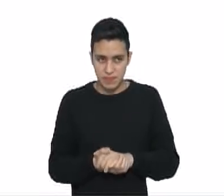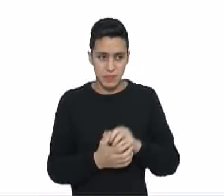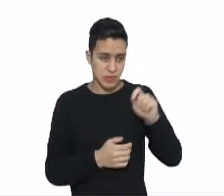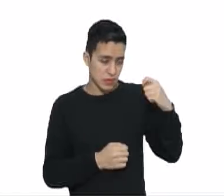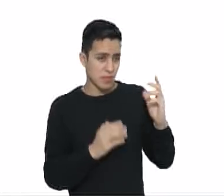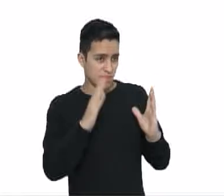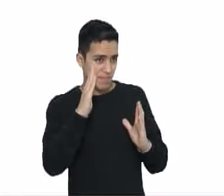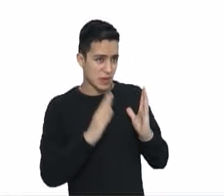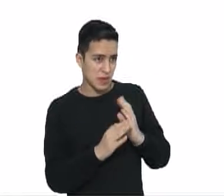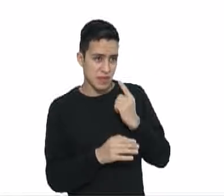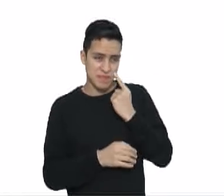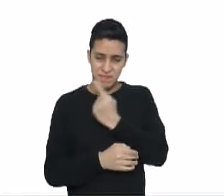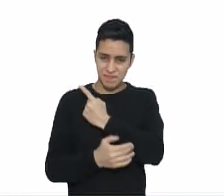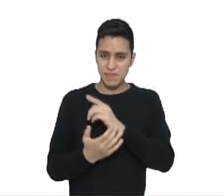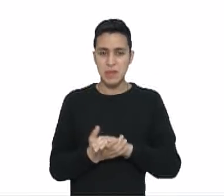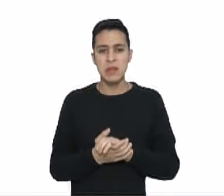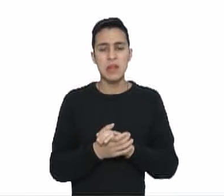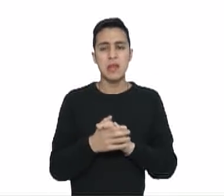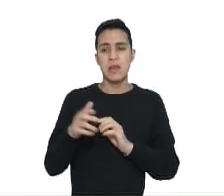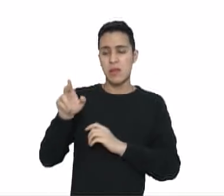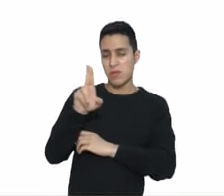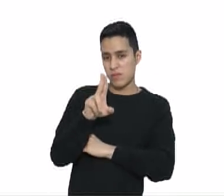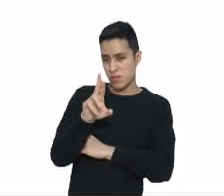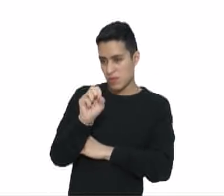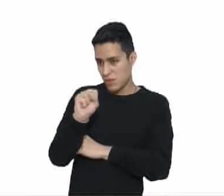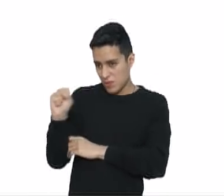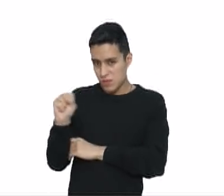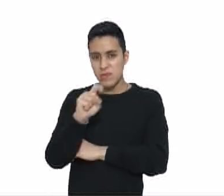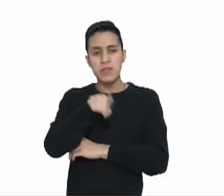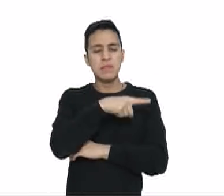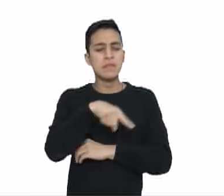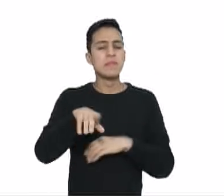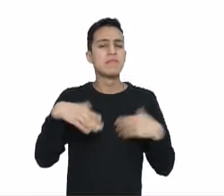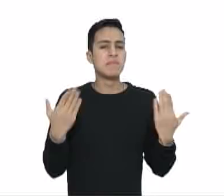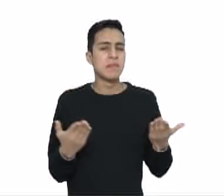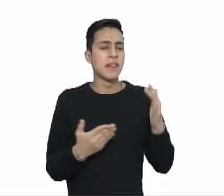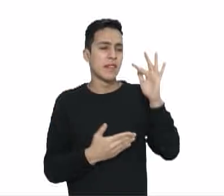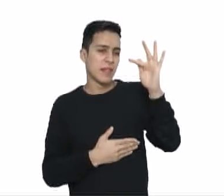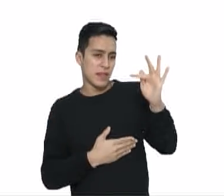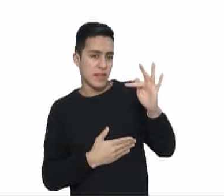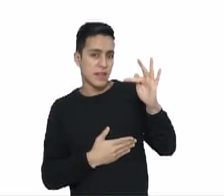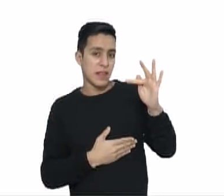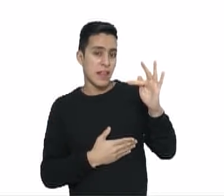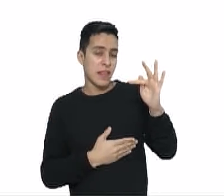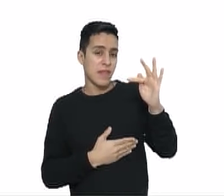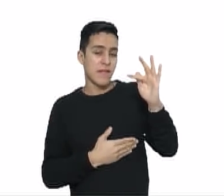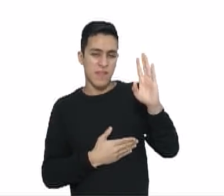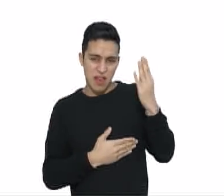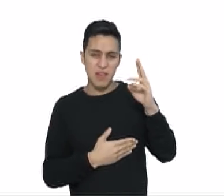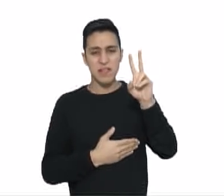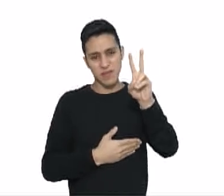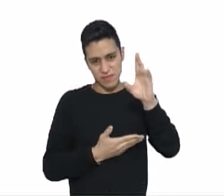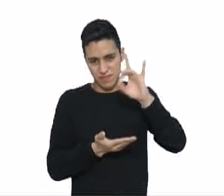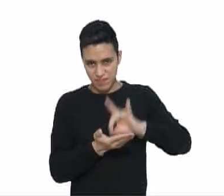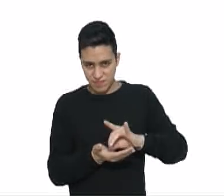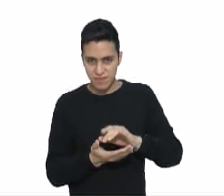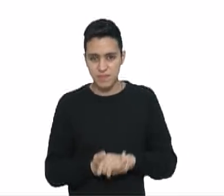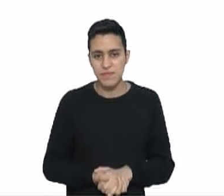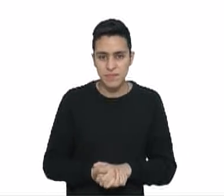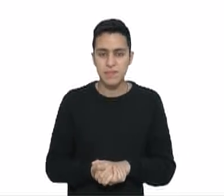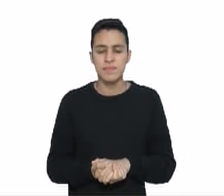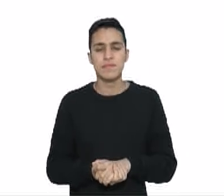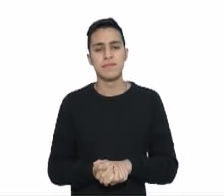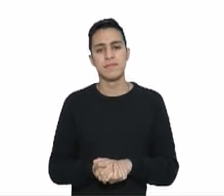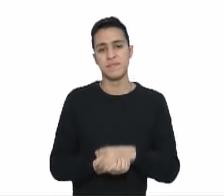Era Khrushchev, na União Soviética, assinalar V para verdadeiro ou F para falso nas